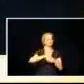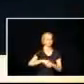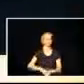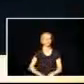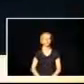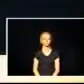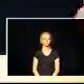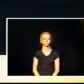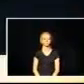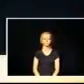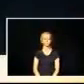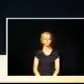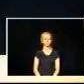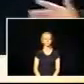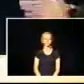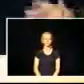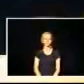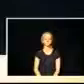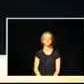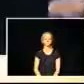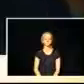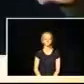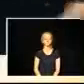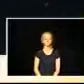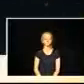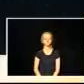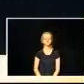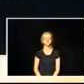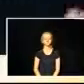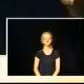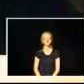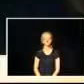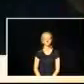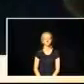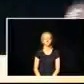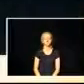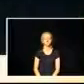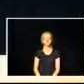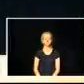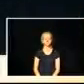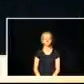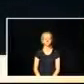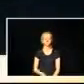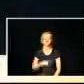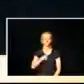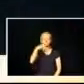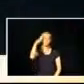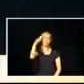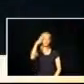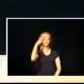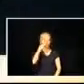valorizar os petistas, bacana. Então, eu acho que a sua fala nesse sentido traz um pouco assim